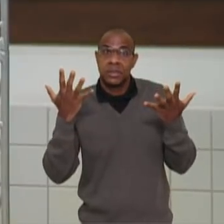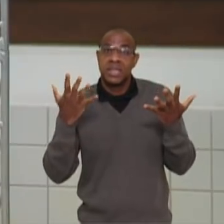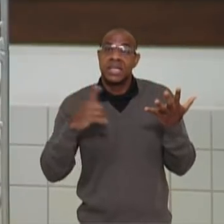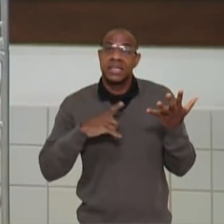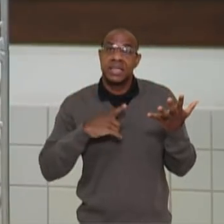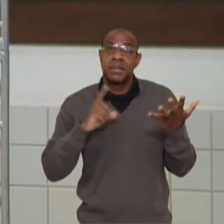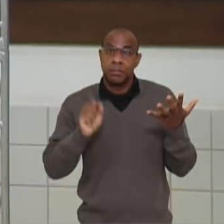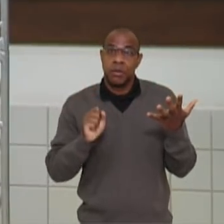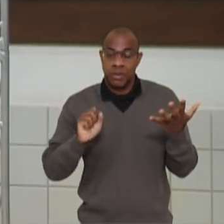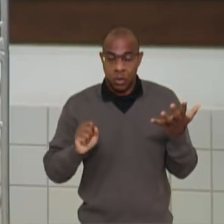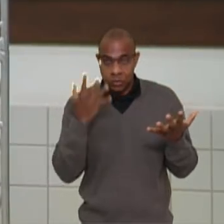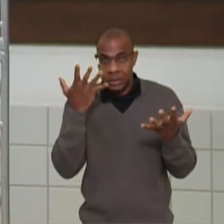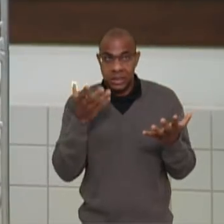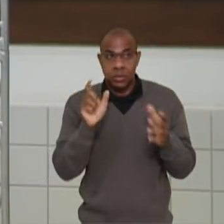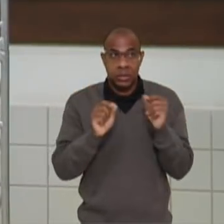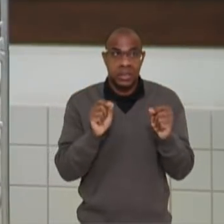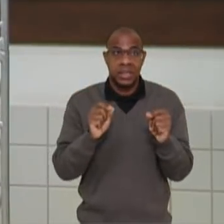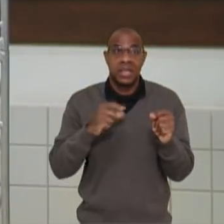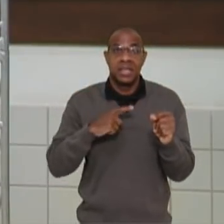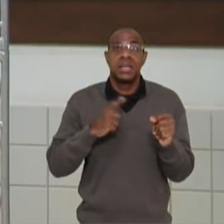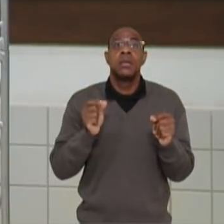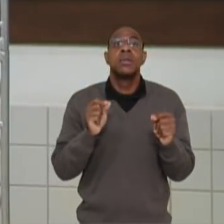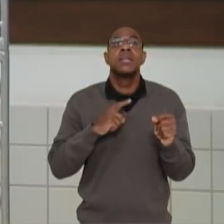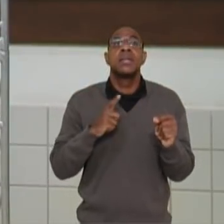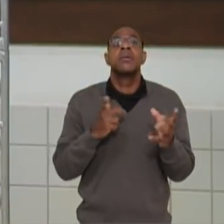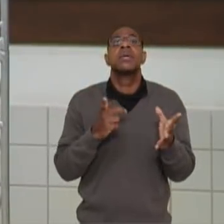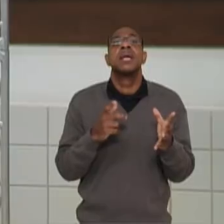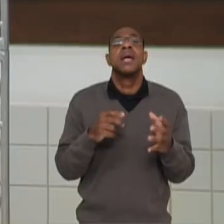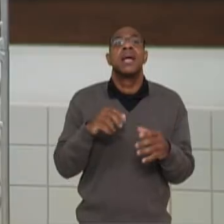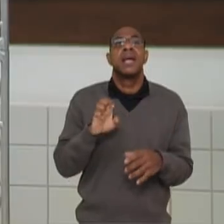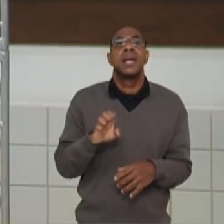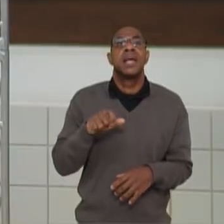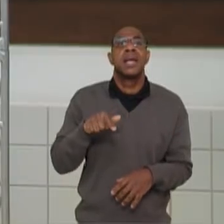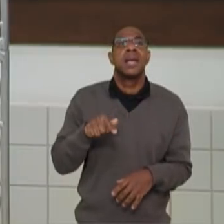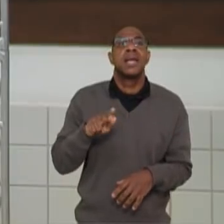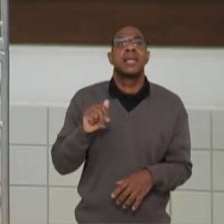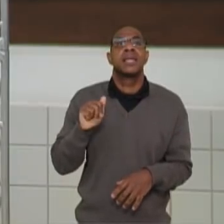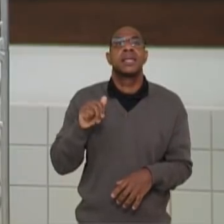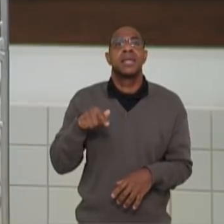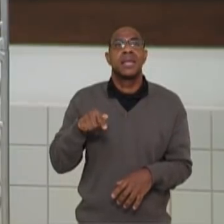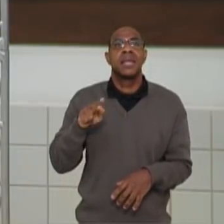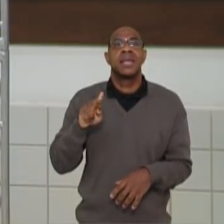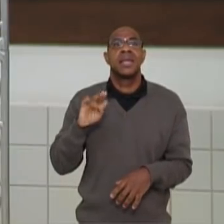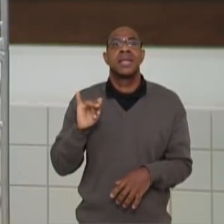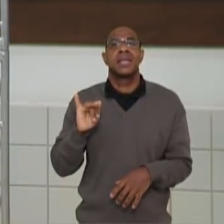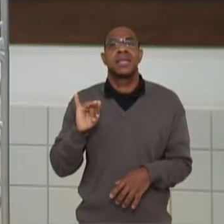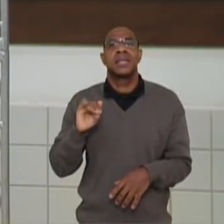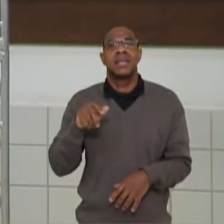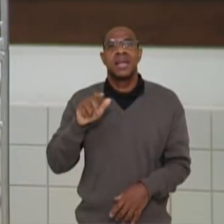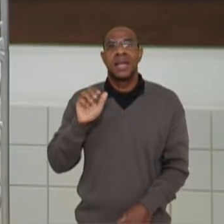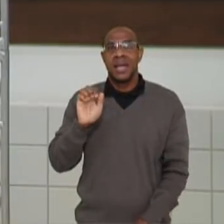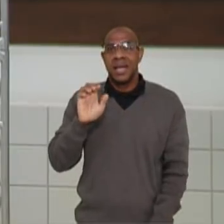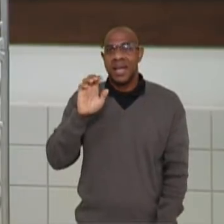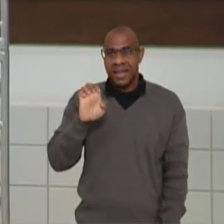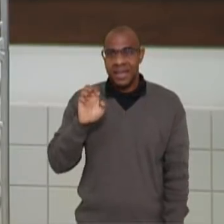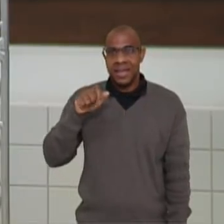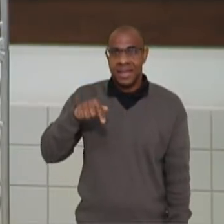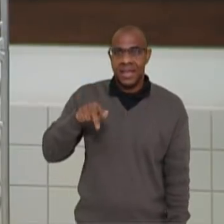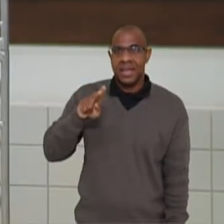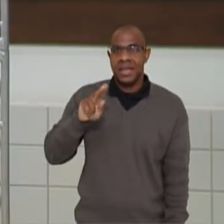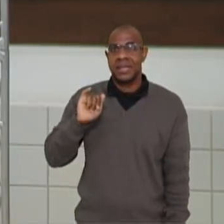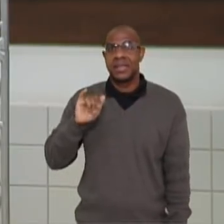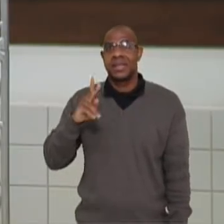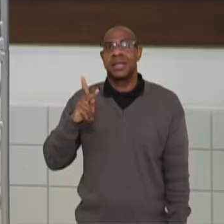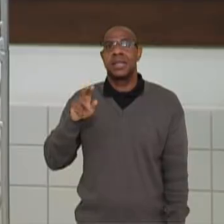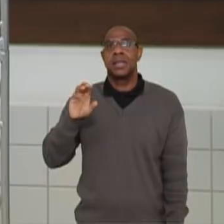de ocorrerem, eu tenho eventos equiprováveis, que a probabilidade é a mesma, tá? Eventos equiprováveis, a